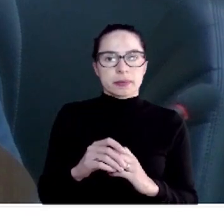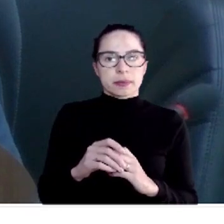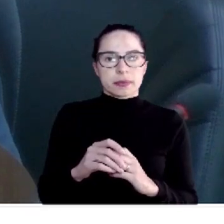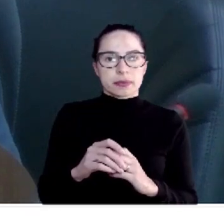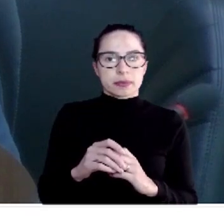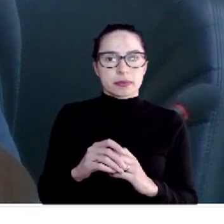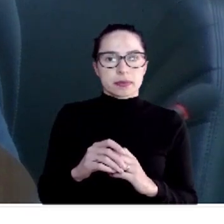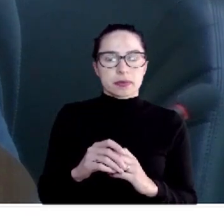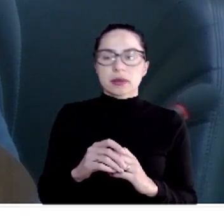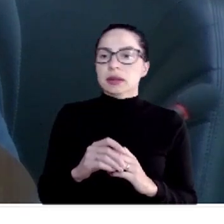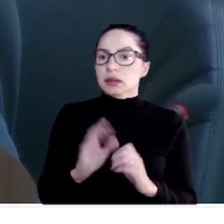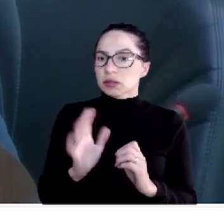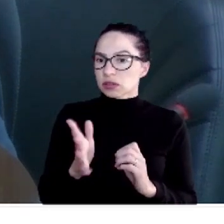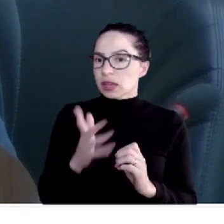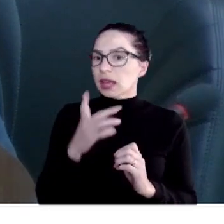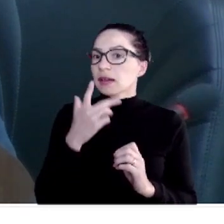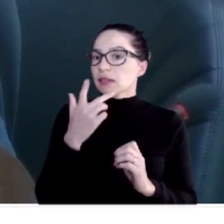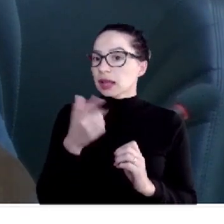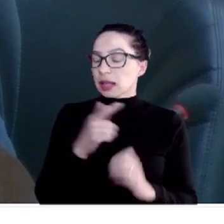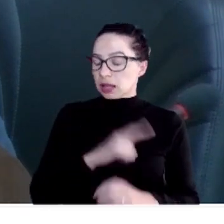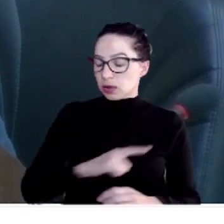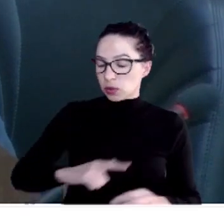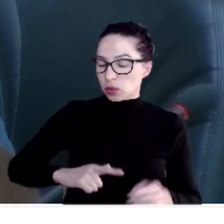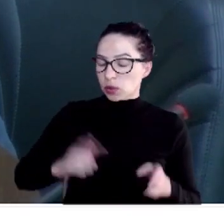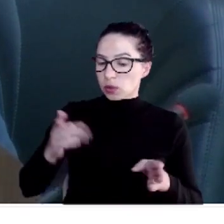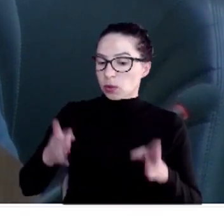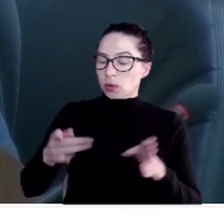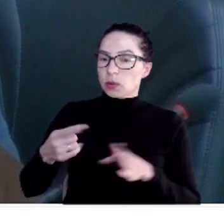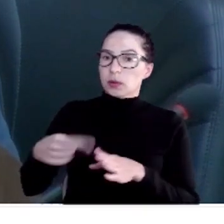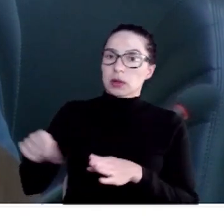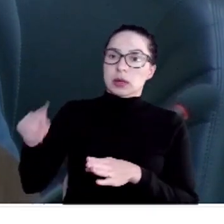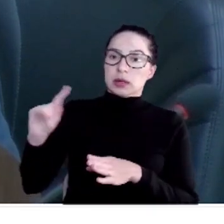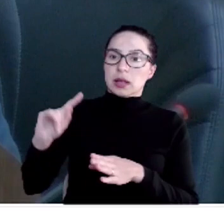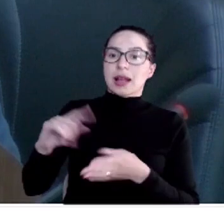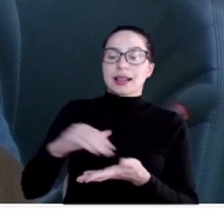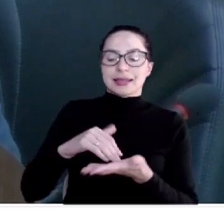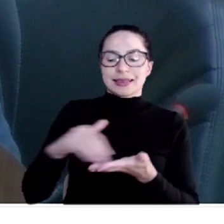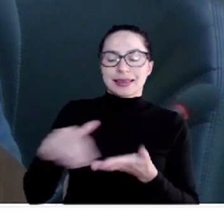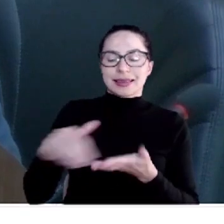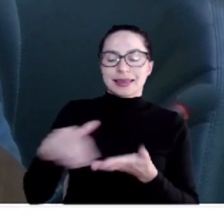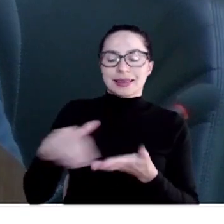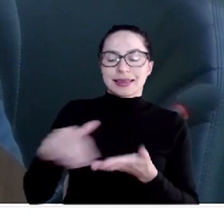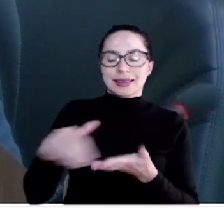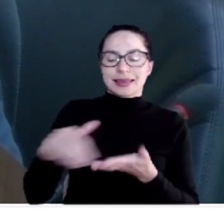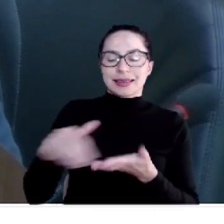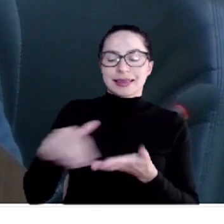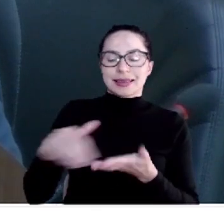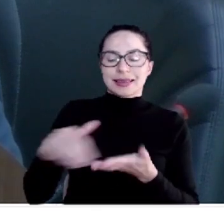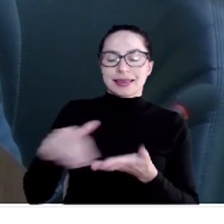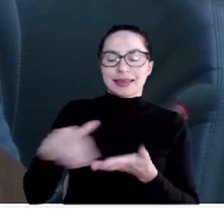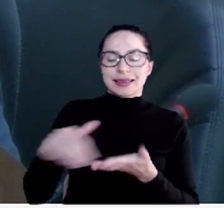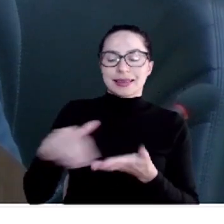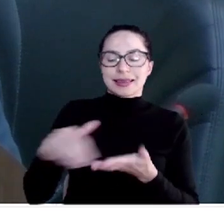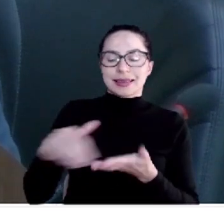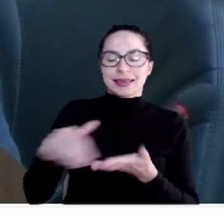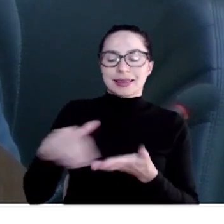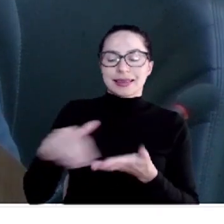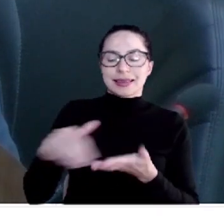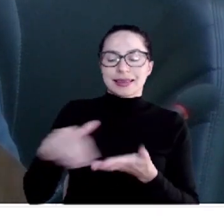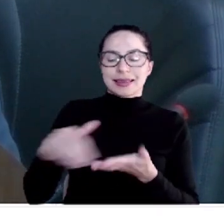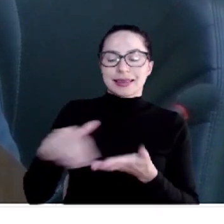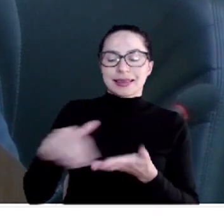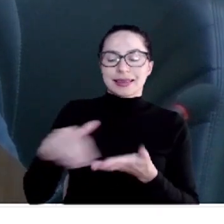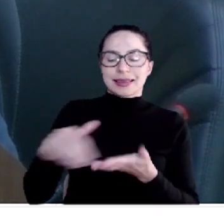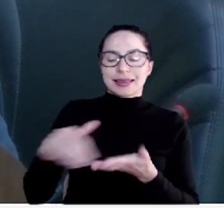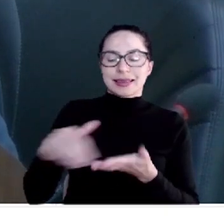eu já falei isso no governo anterior, a secretária de Educação, como secretário de Educação em gestão passada,